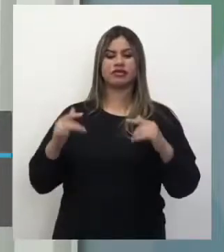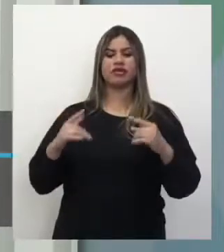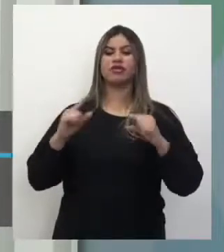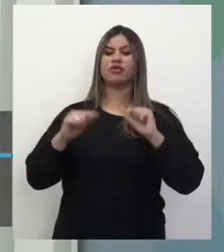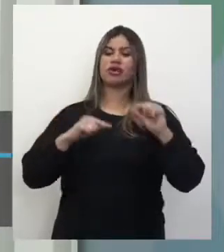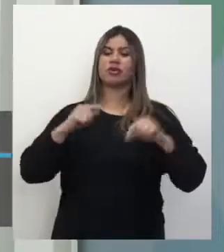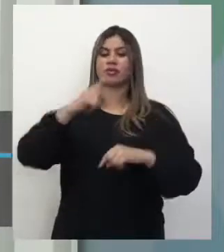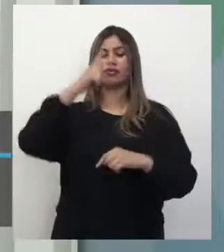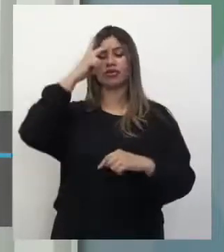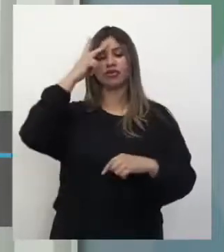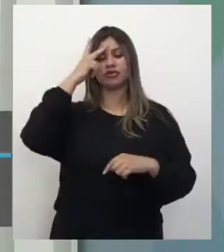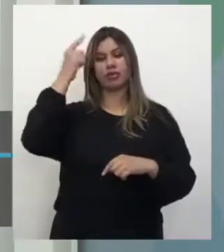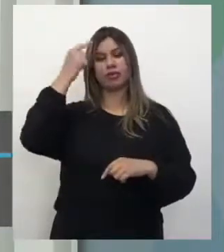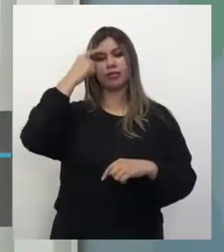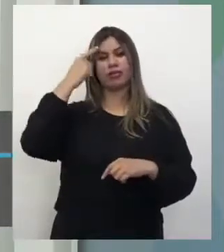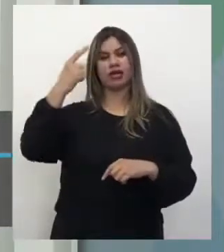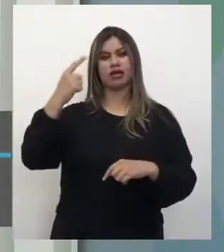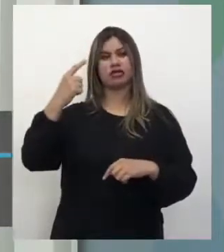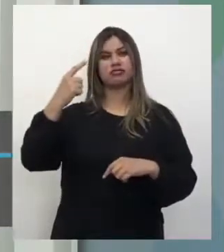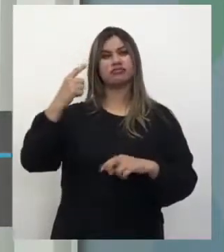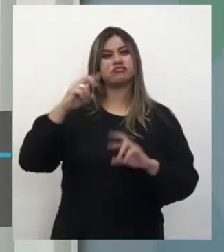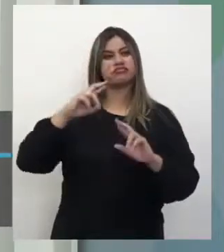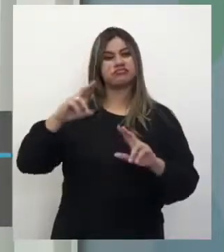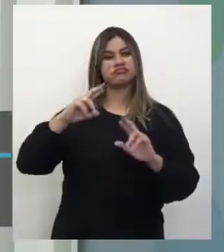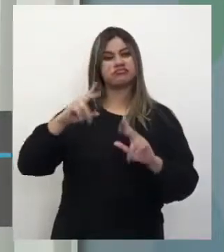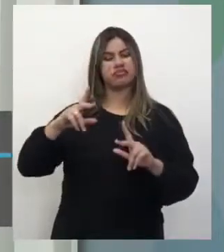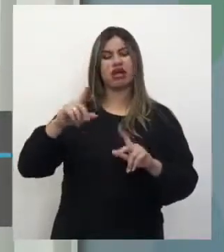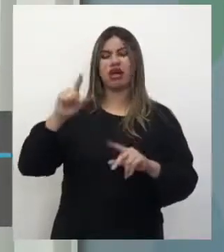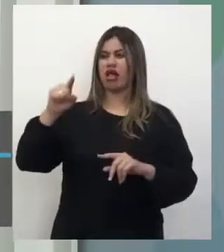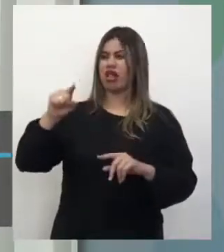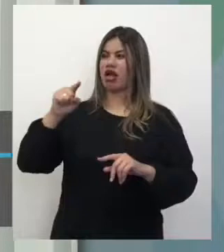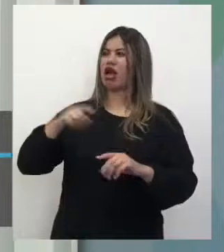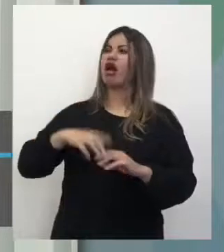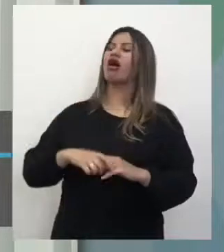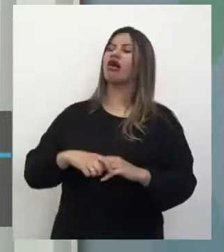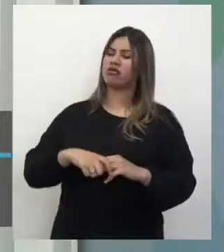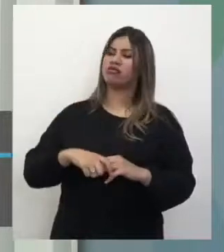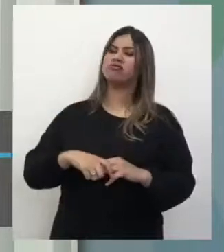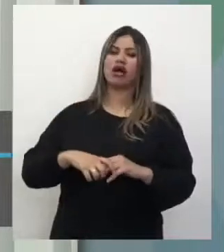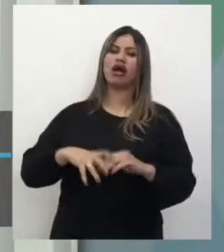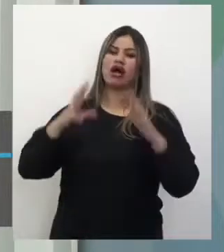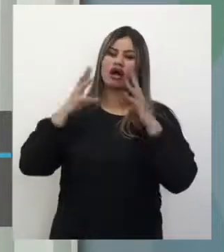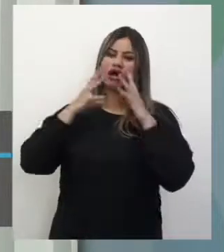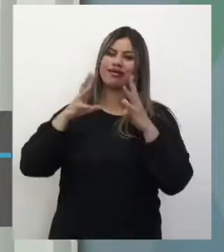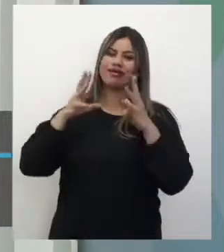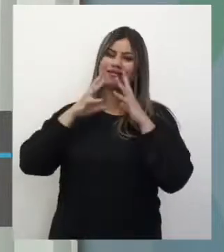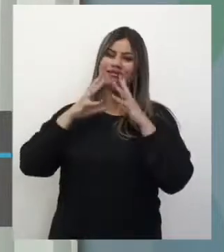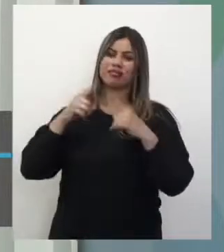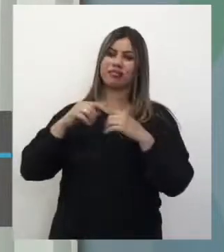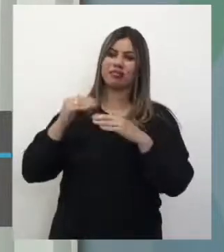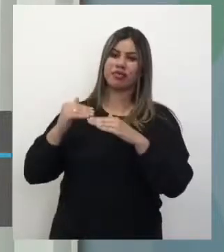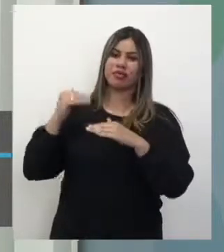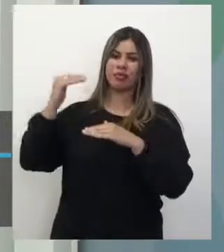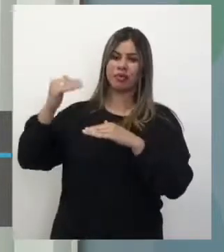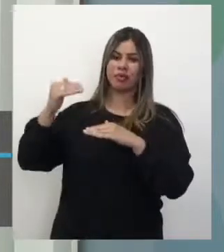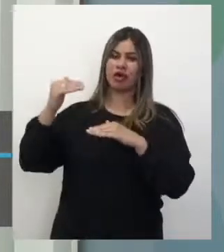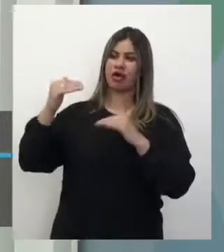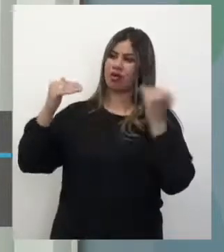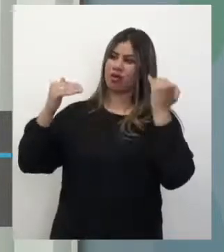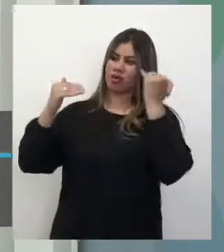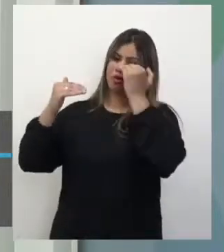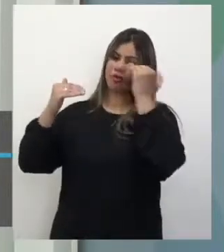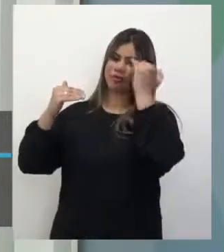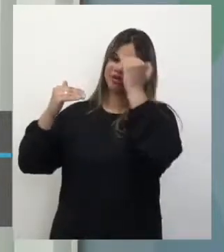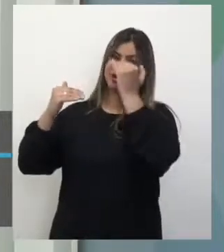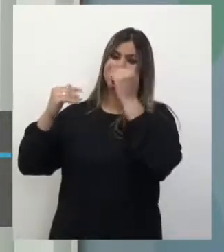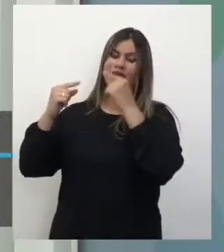as pessoas pensem de determinada maneira. Pensando de determinada maneira, elas atendem o interesse daqueles que estão no poder, mantendo a ordem